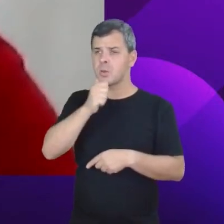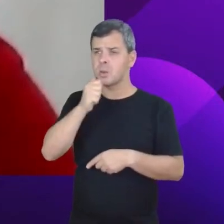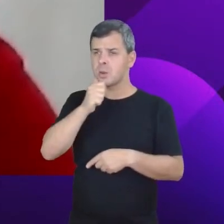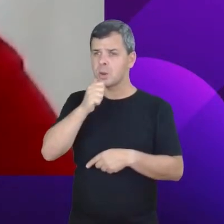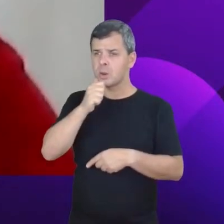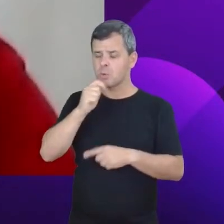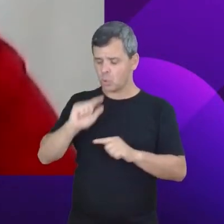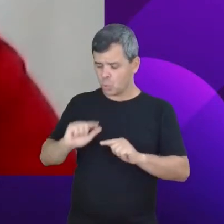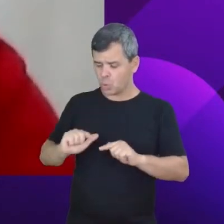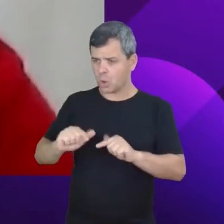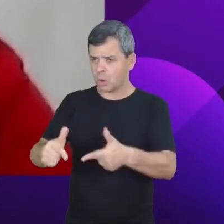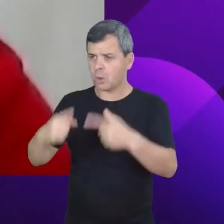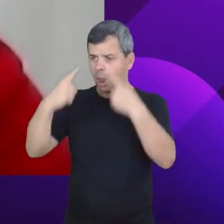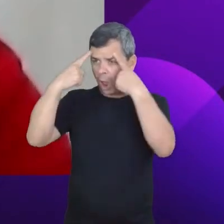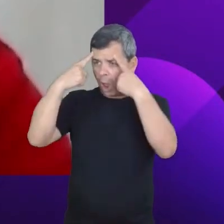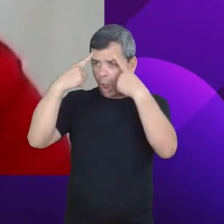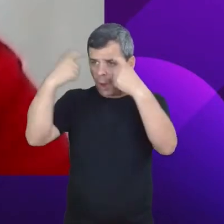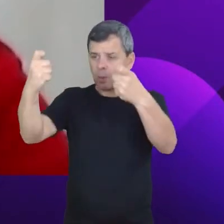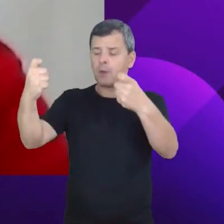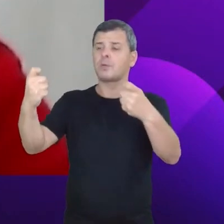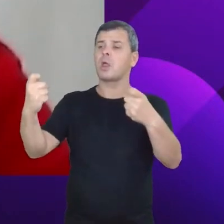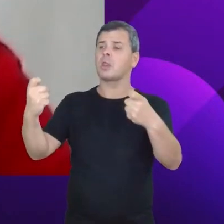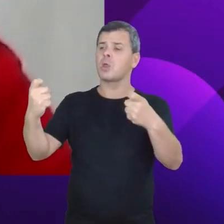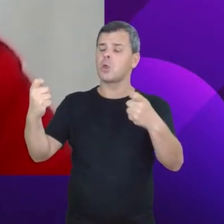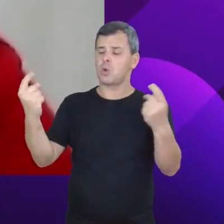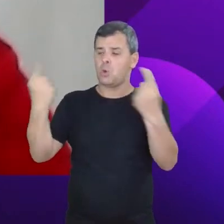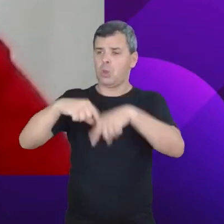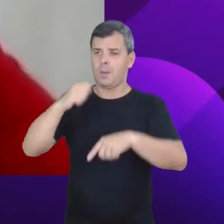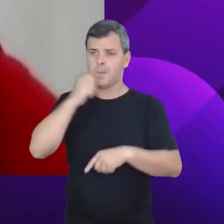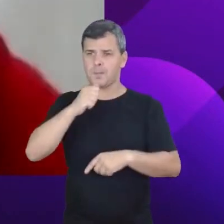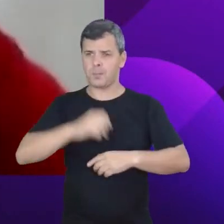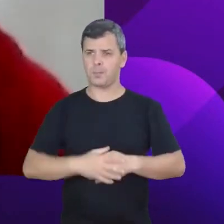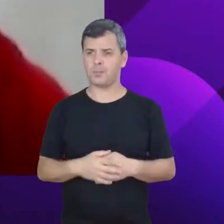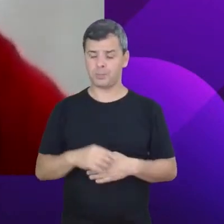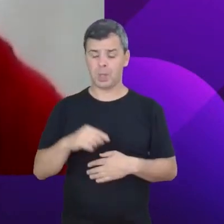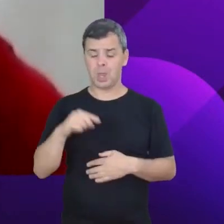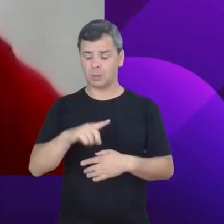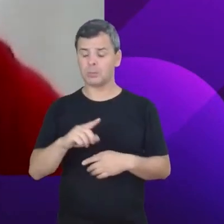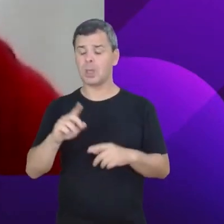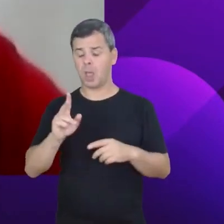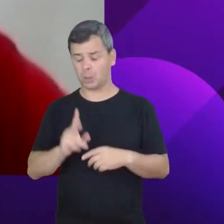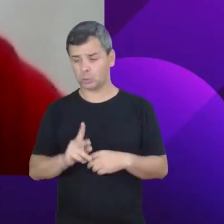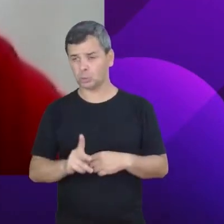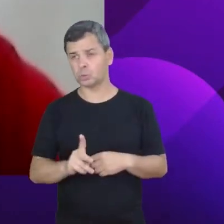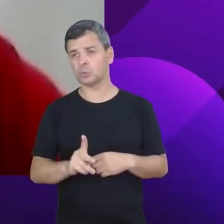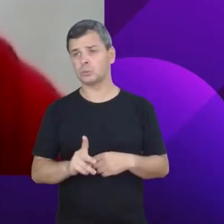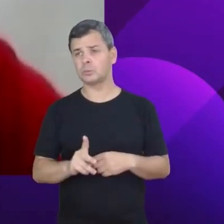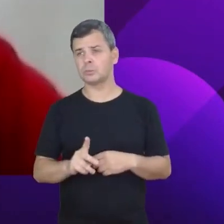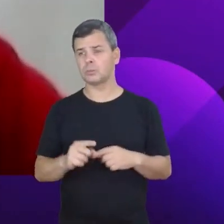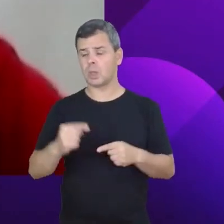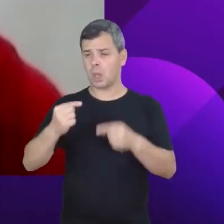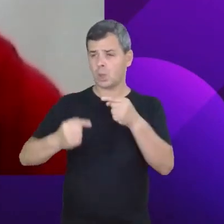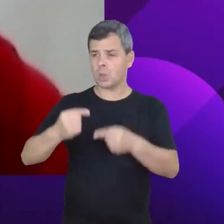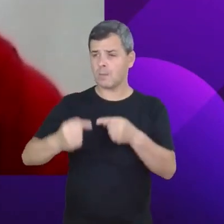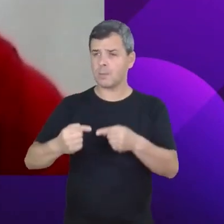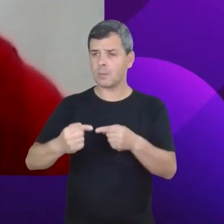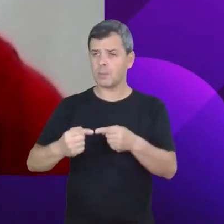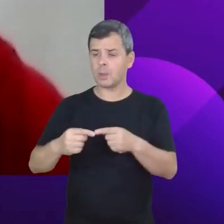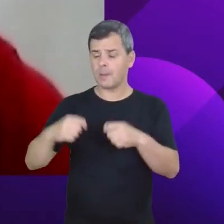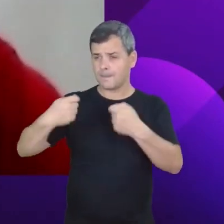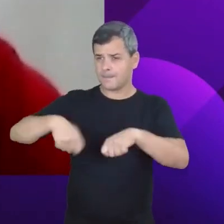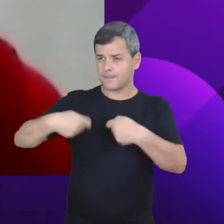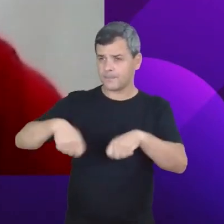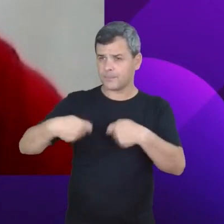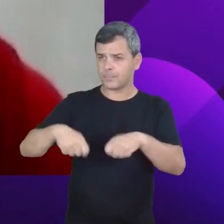no enfrentamento à violência contra as mulheres. E isso ainda são debates que